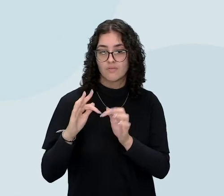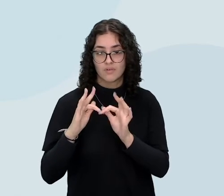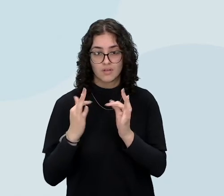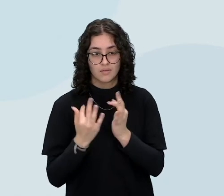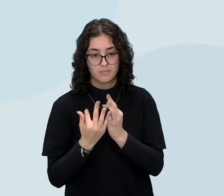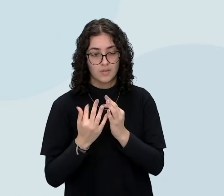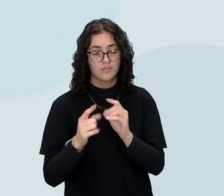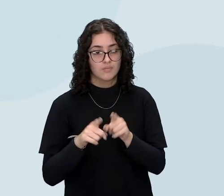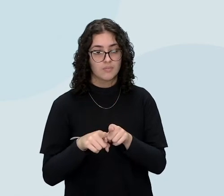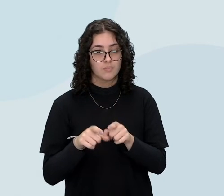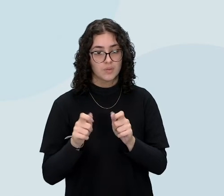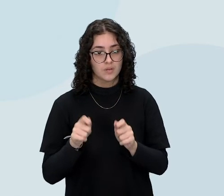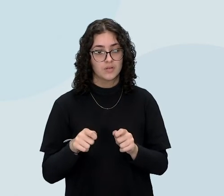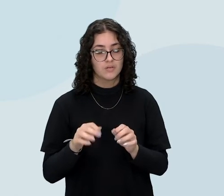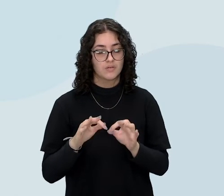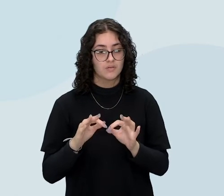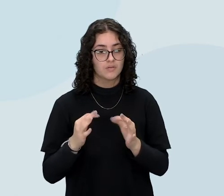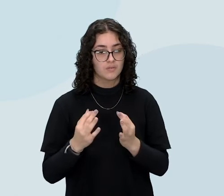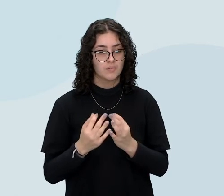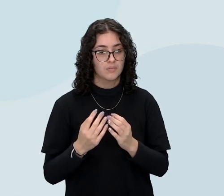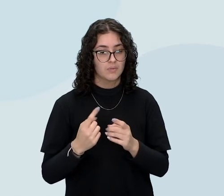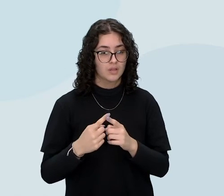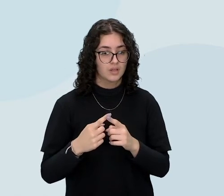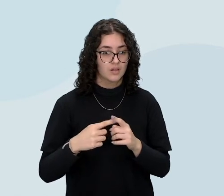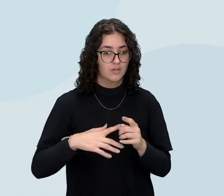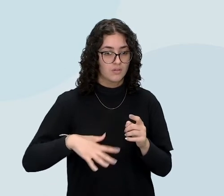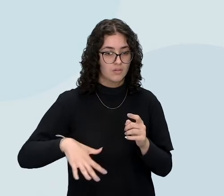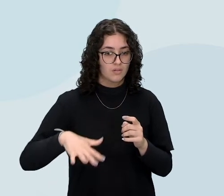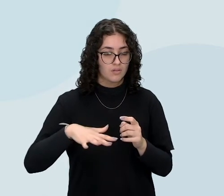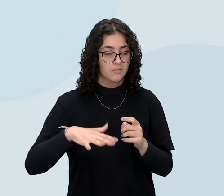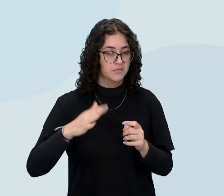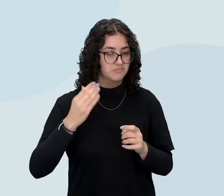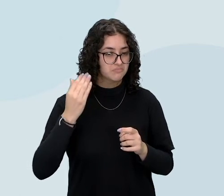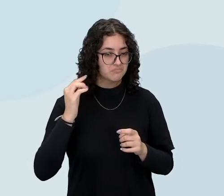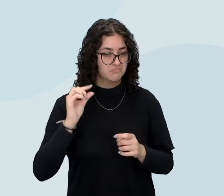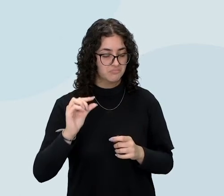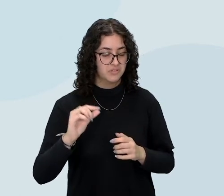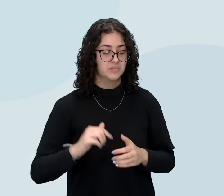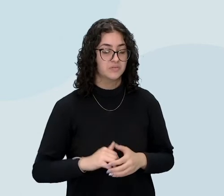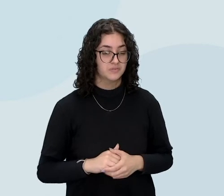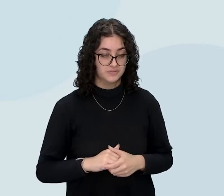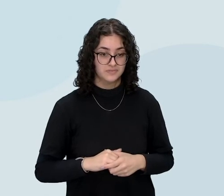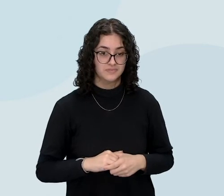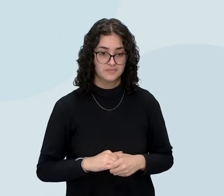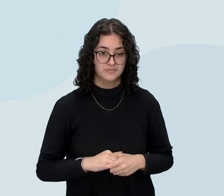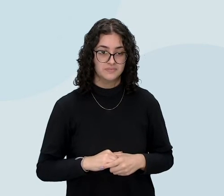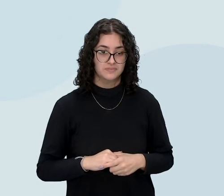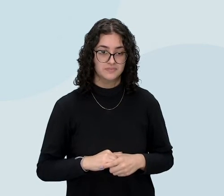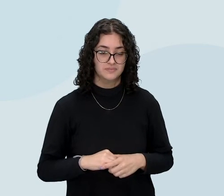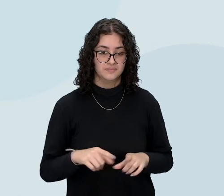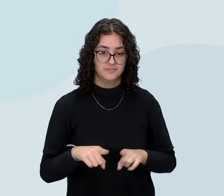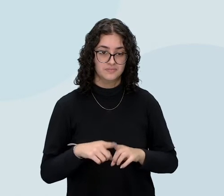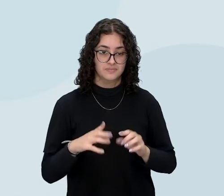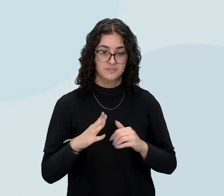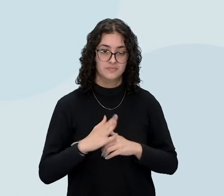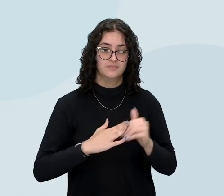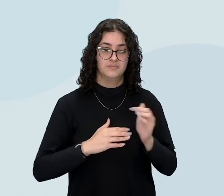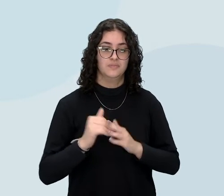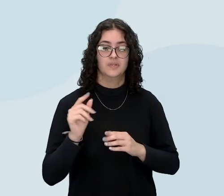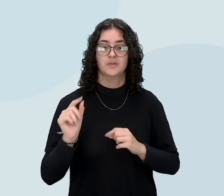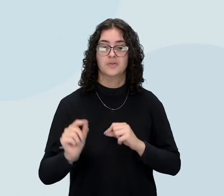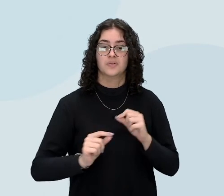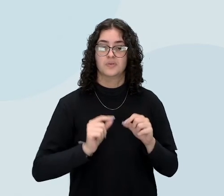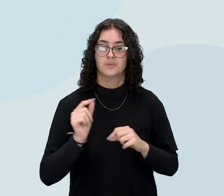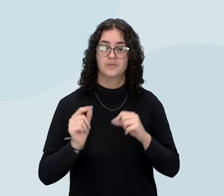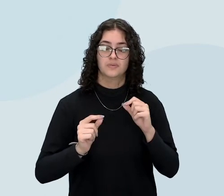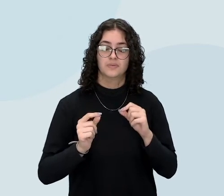mas pode ser que tenha mais, porque a fonte que a gente tirou já faz um tempinho. E prática, o que são as